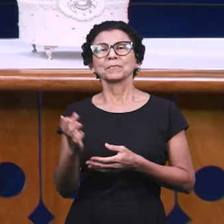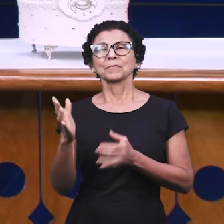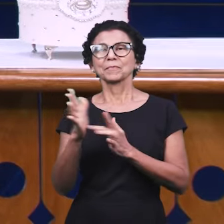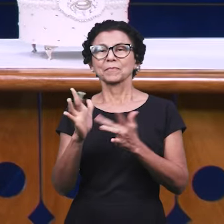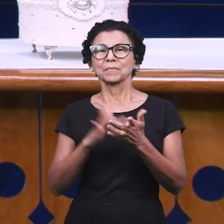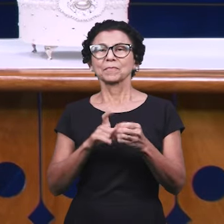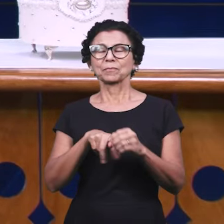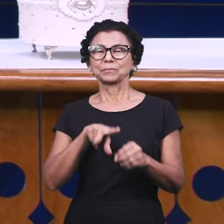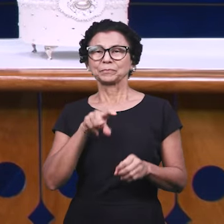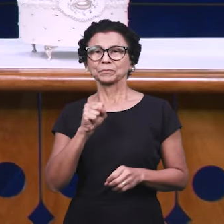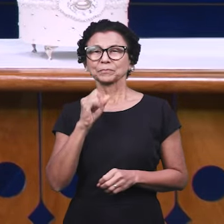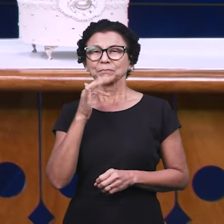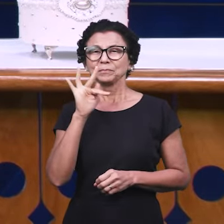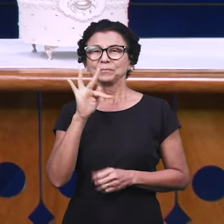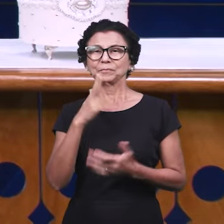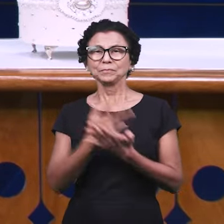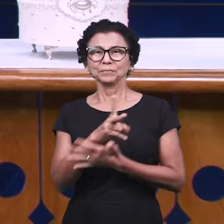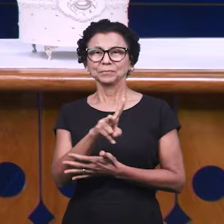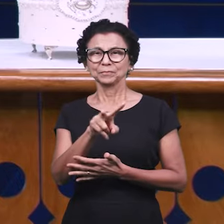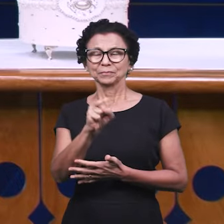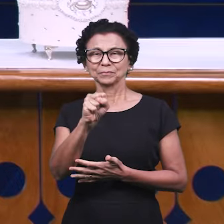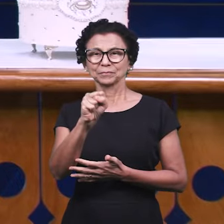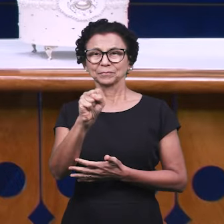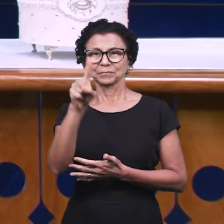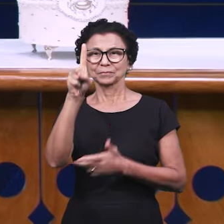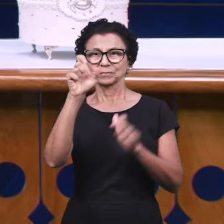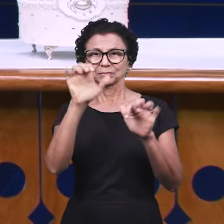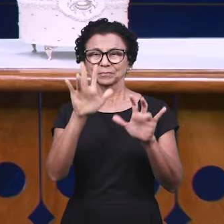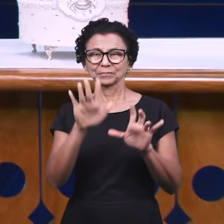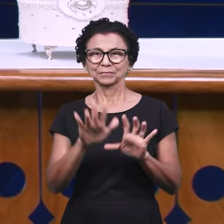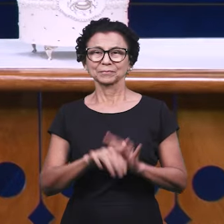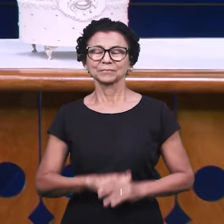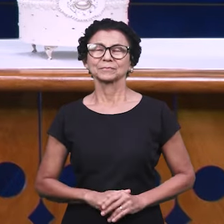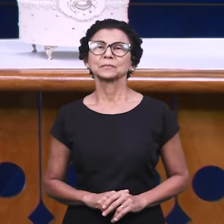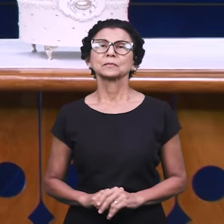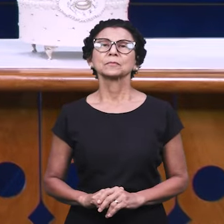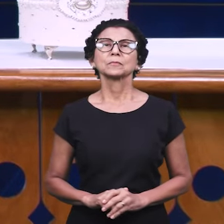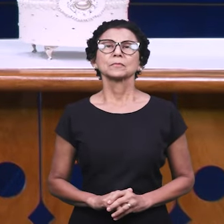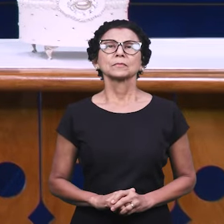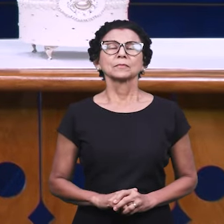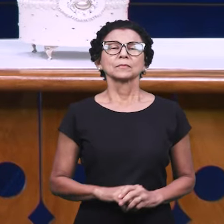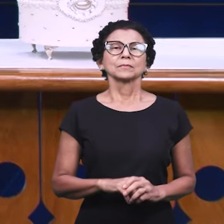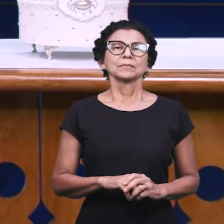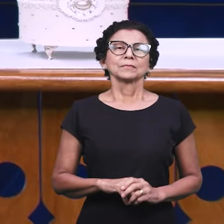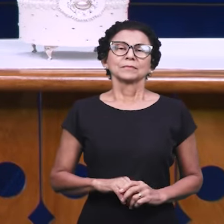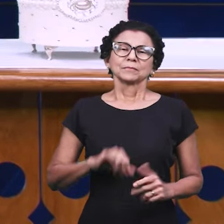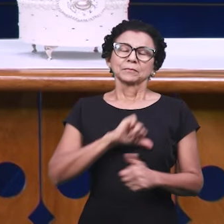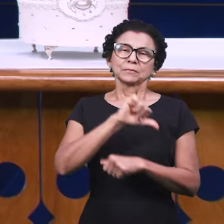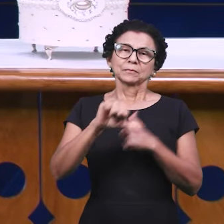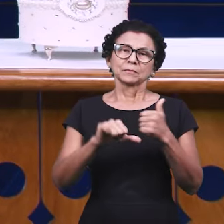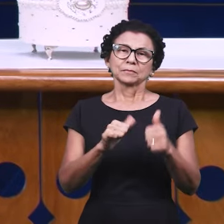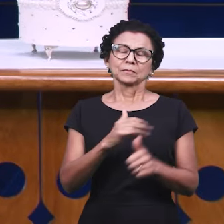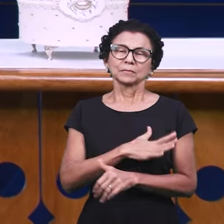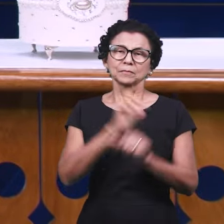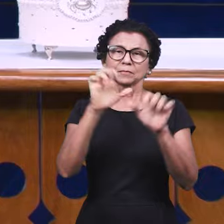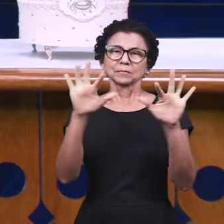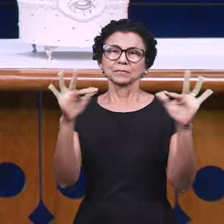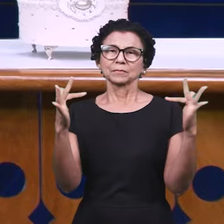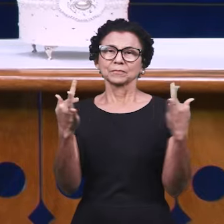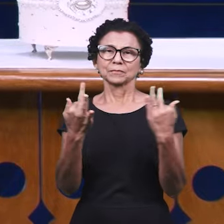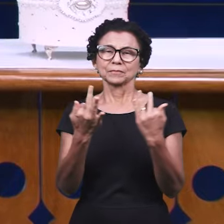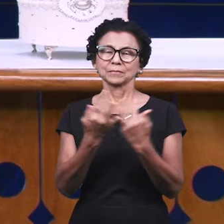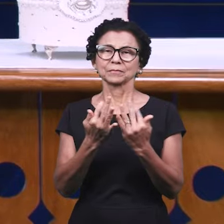Senhor Jesus, que em breve acontecerá. Deus possa te abençoar a você, Deus possa cuidar da sua vida, da sua família. Deus te